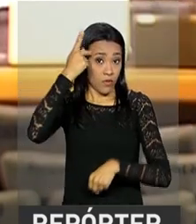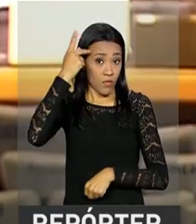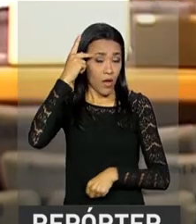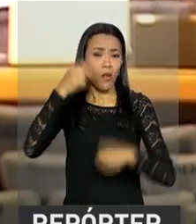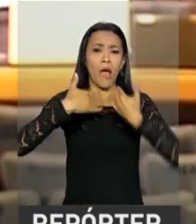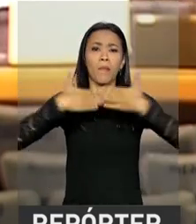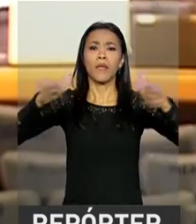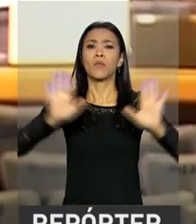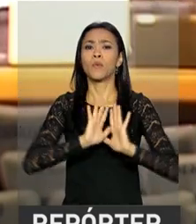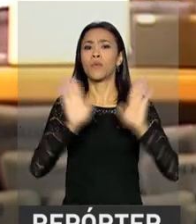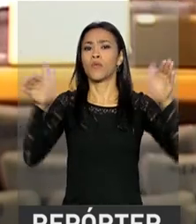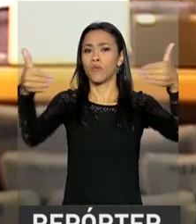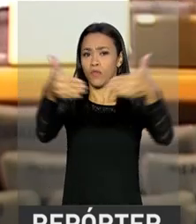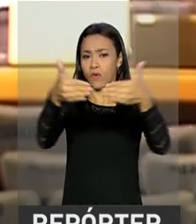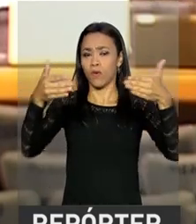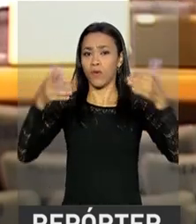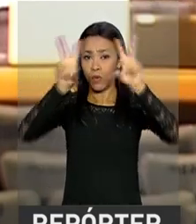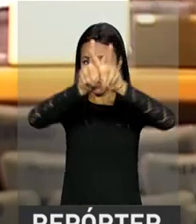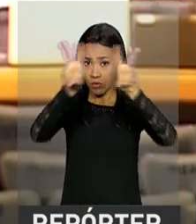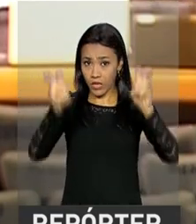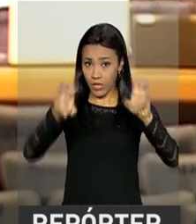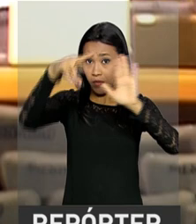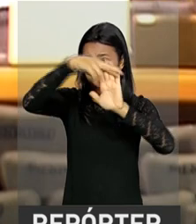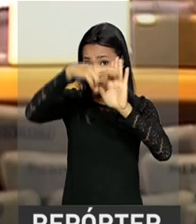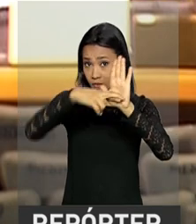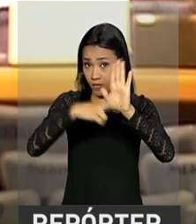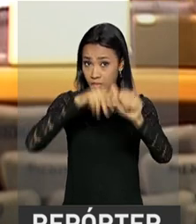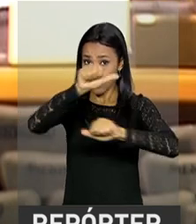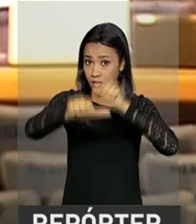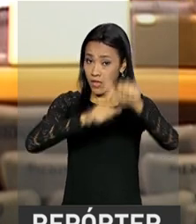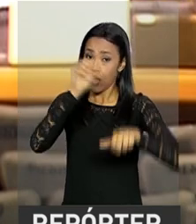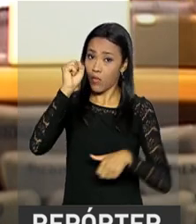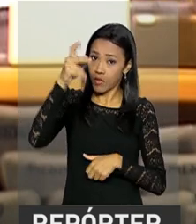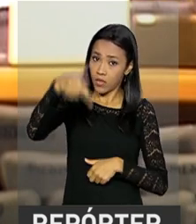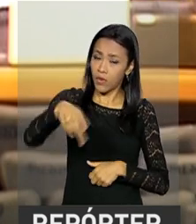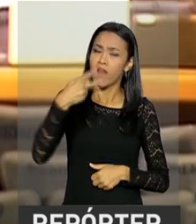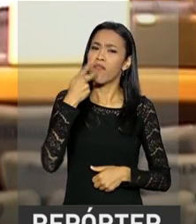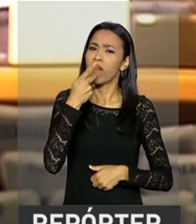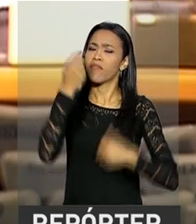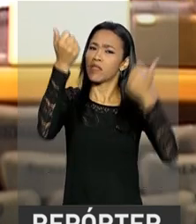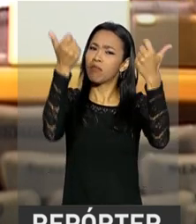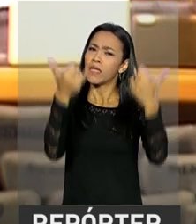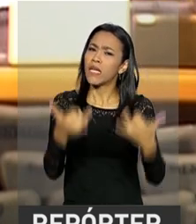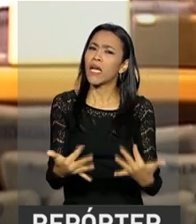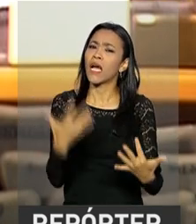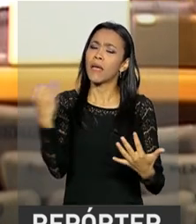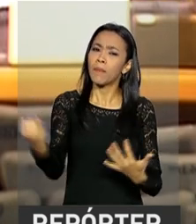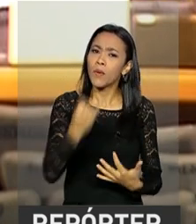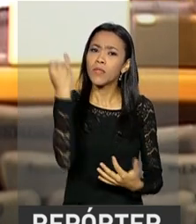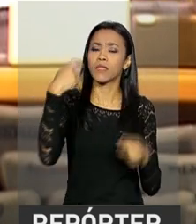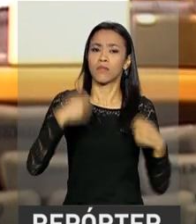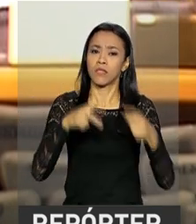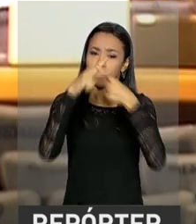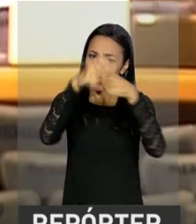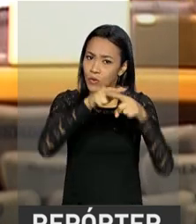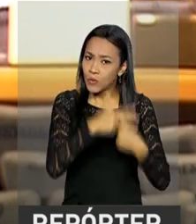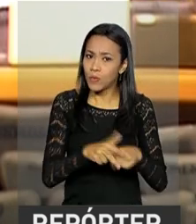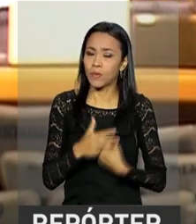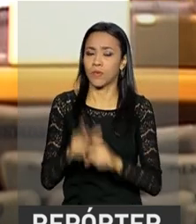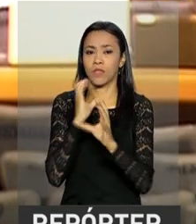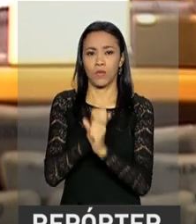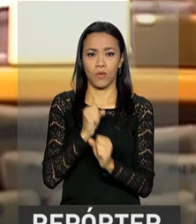fórum Estadão reforma da Previdência Henrique Meirelles vai falar da importância da reforma para o ajuste das contas públicas e